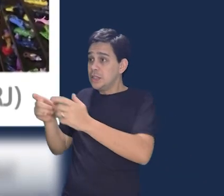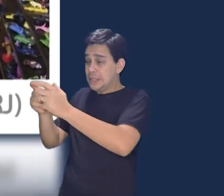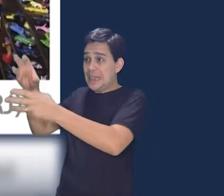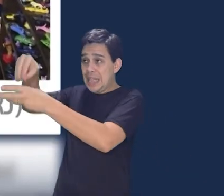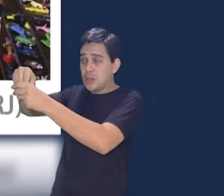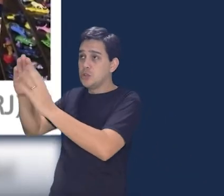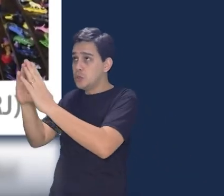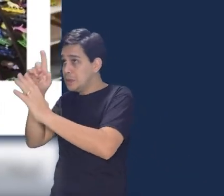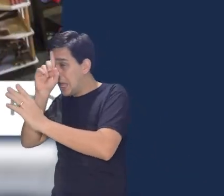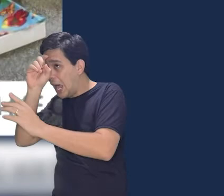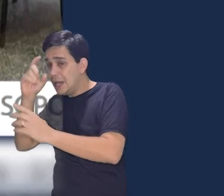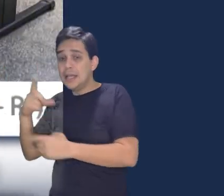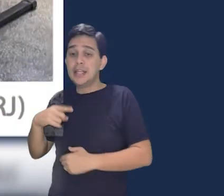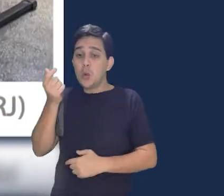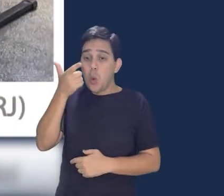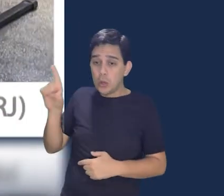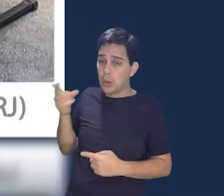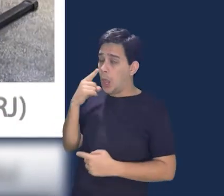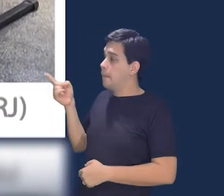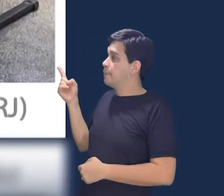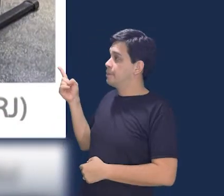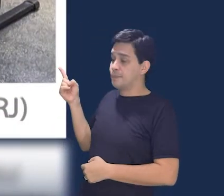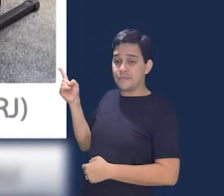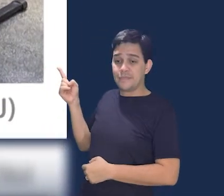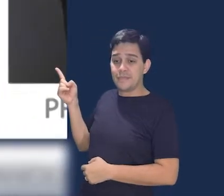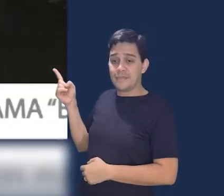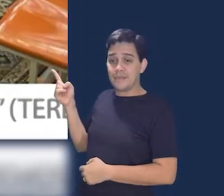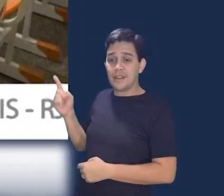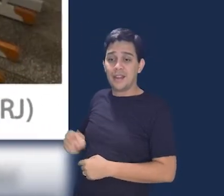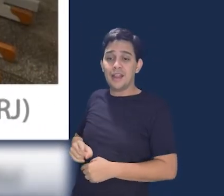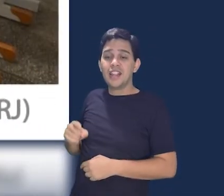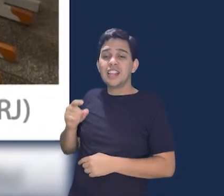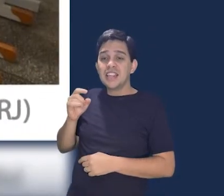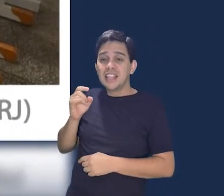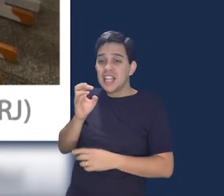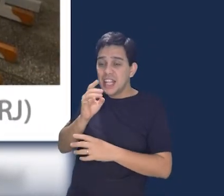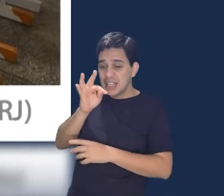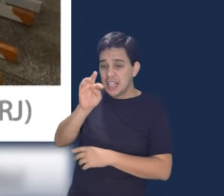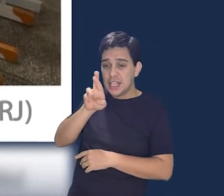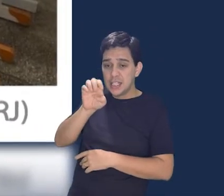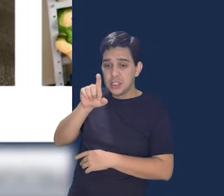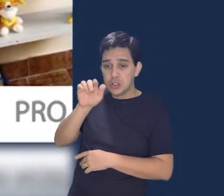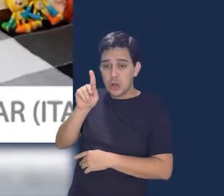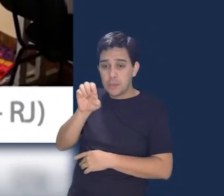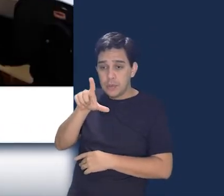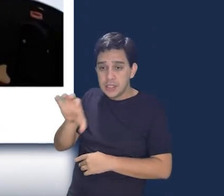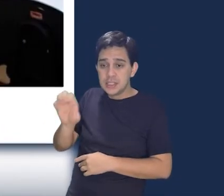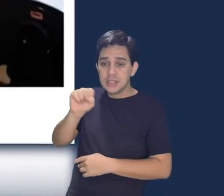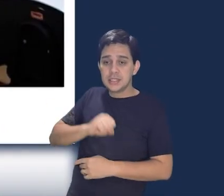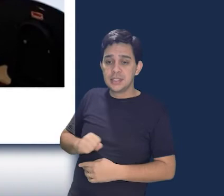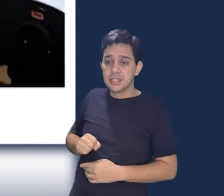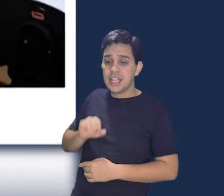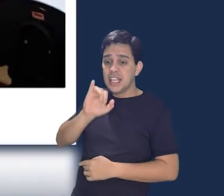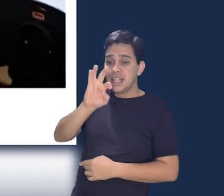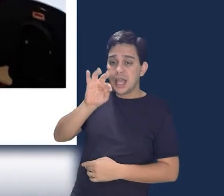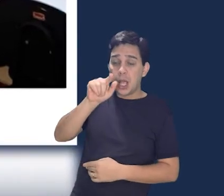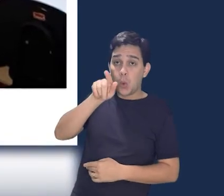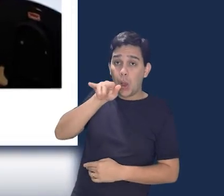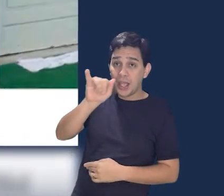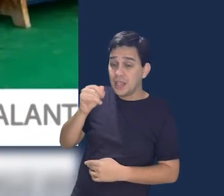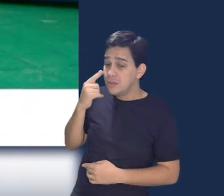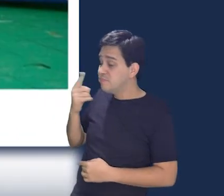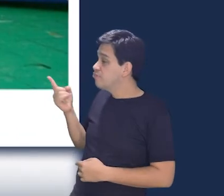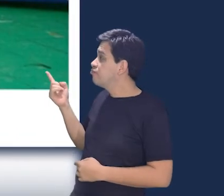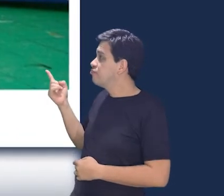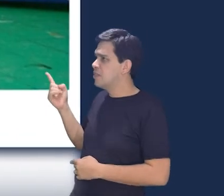por exemplo, em Teresópolis, Itaguaí, em outros municípios do interior, a gente tem atendimento para escuta